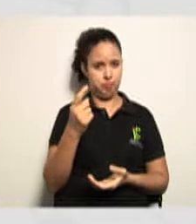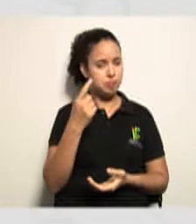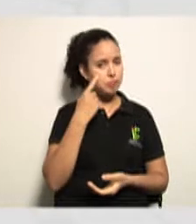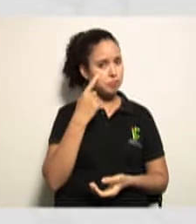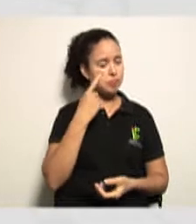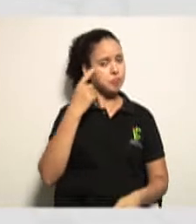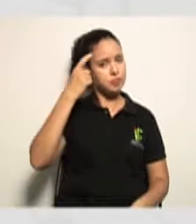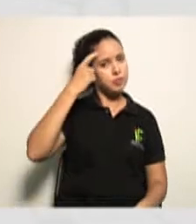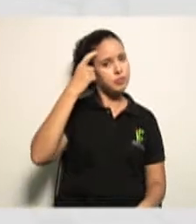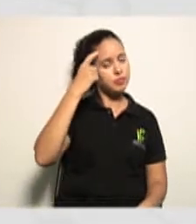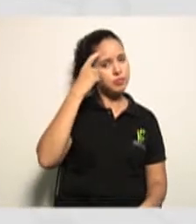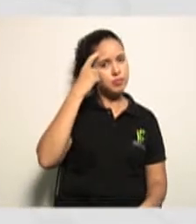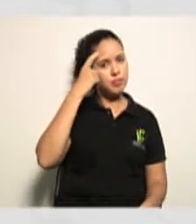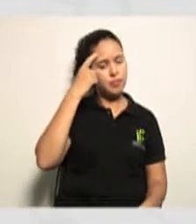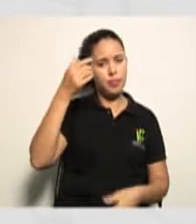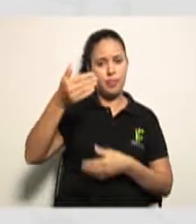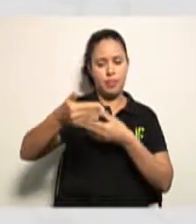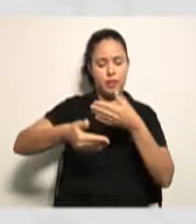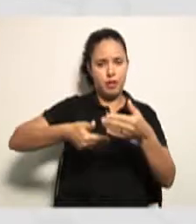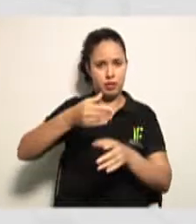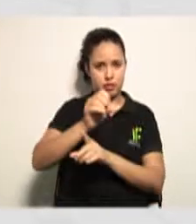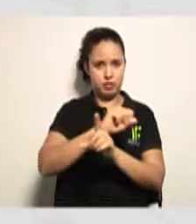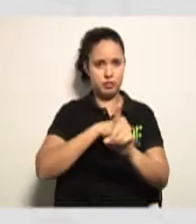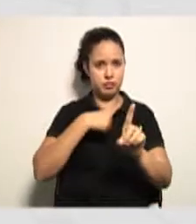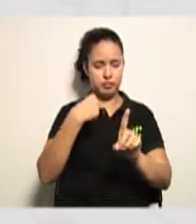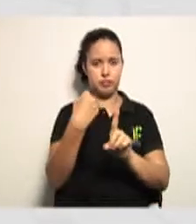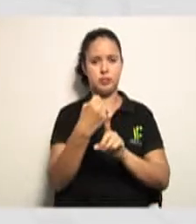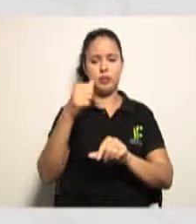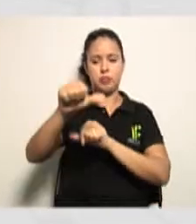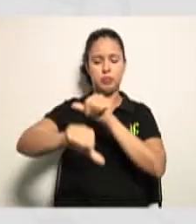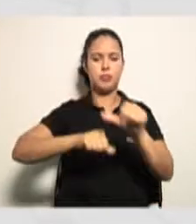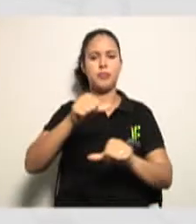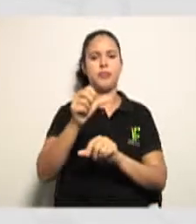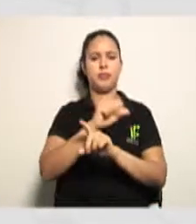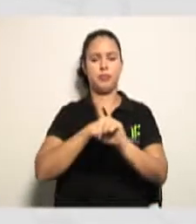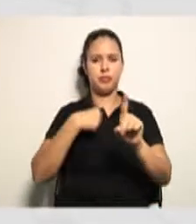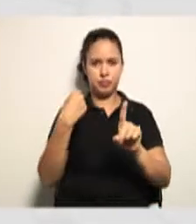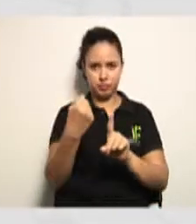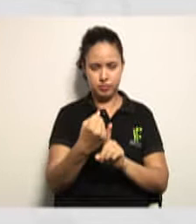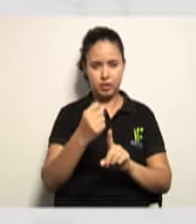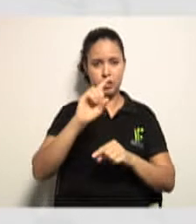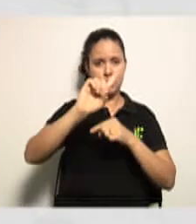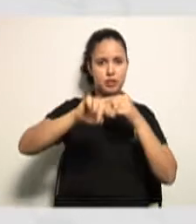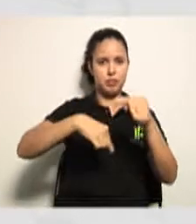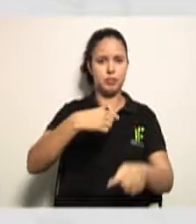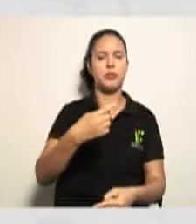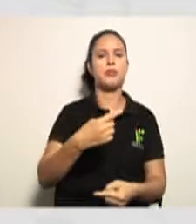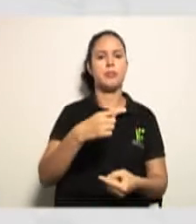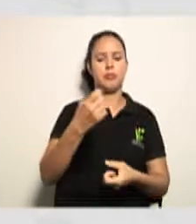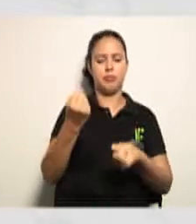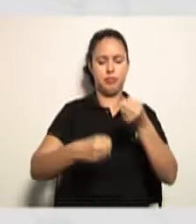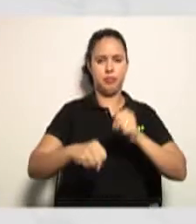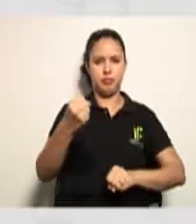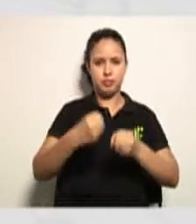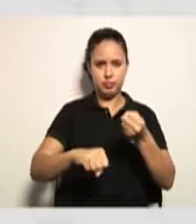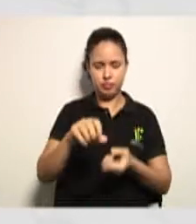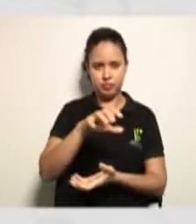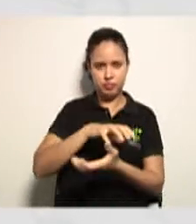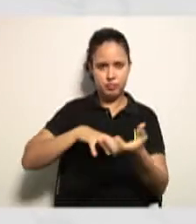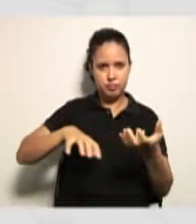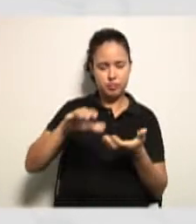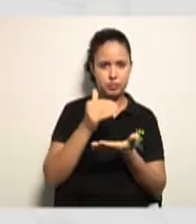aí nas mudanças sociais no período pós-Revolução Industrial. Houve, como nós já falamos, o